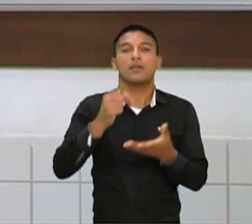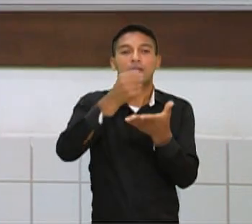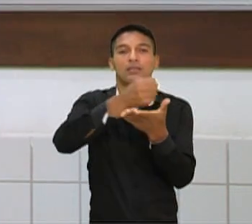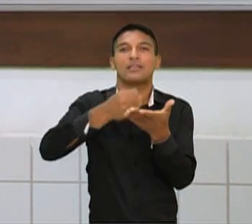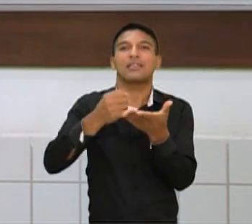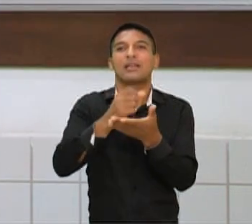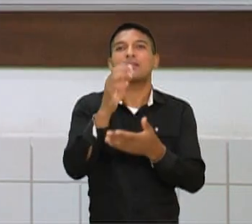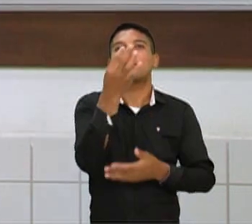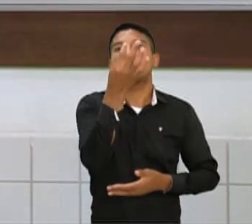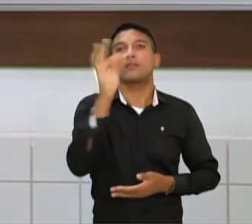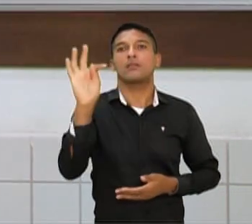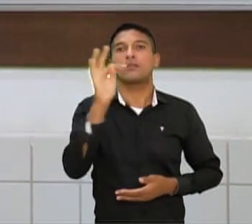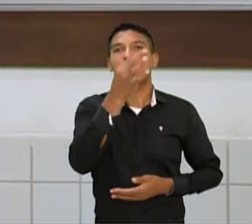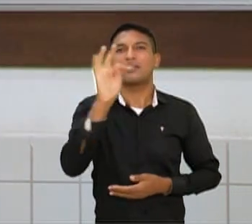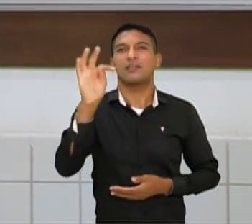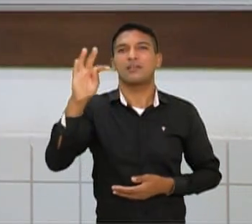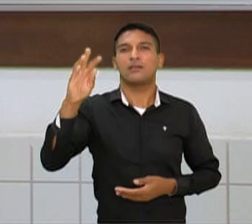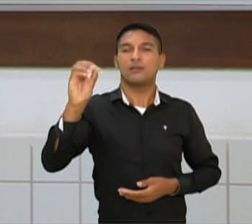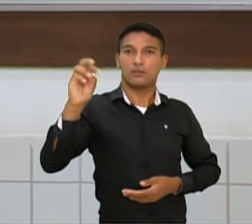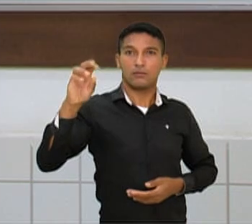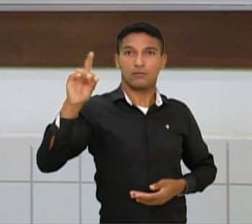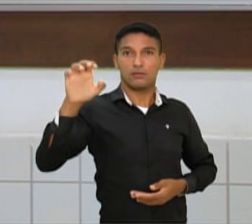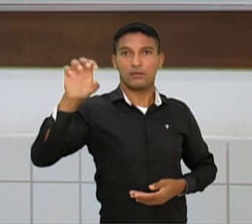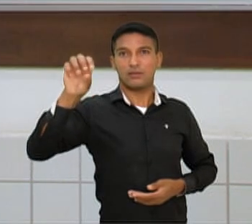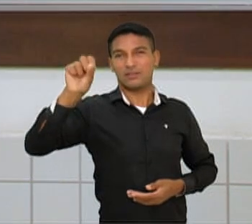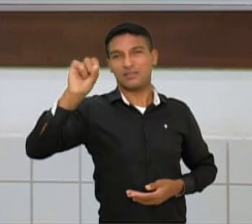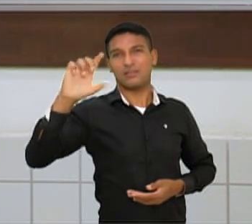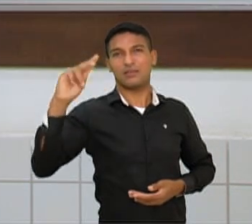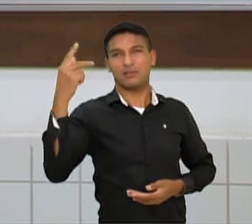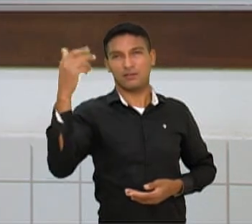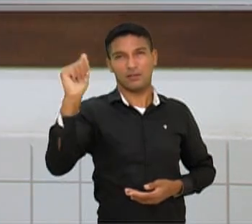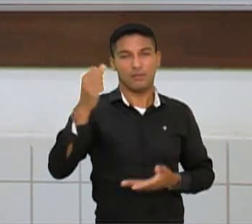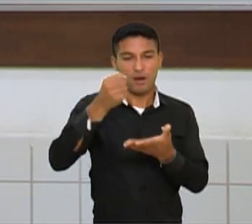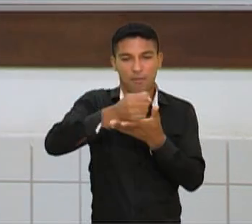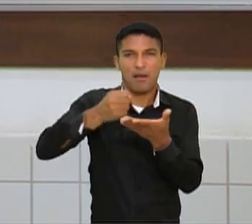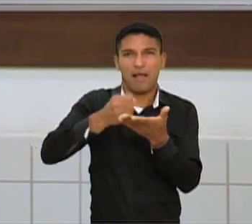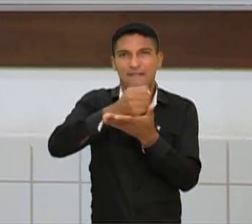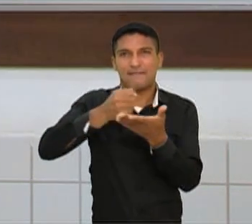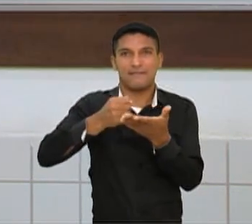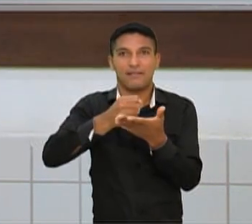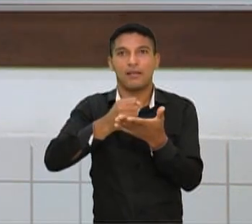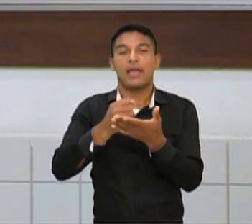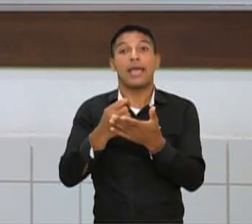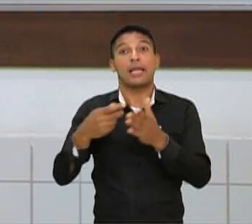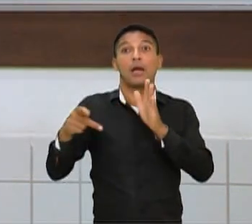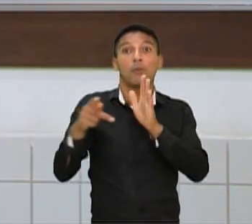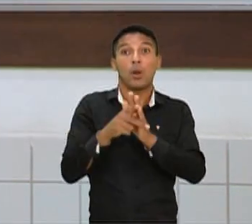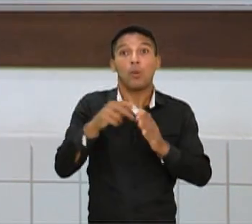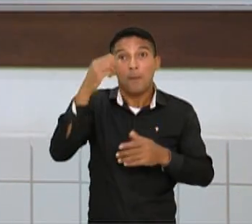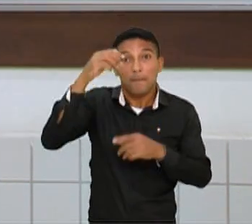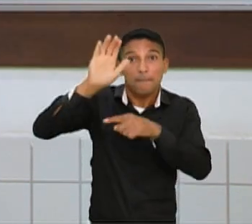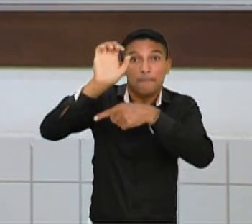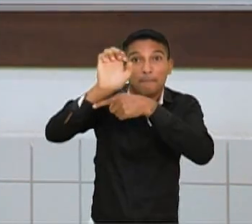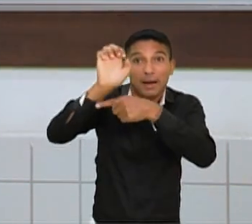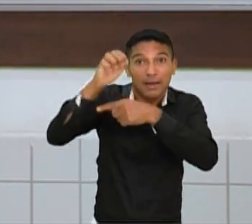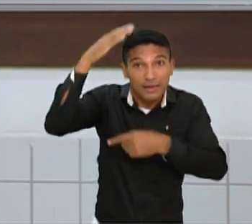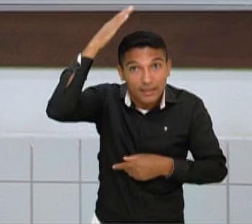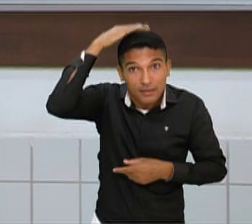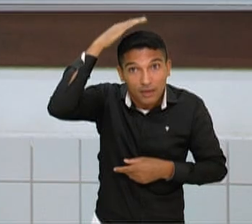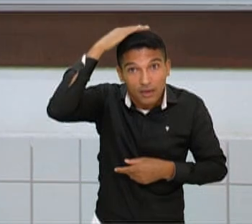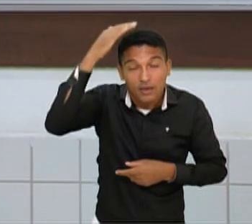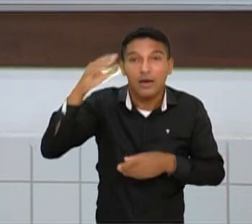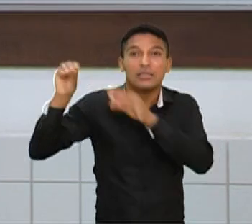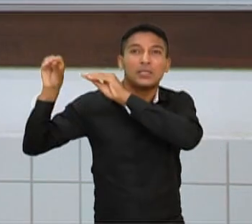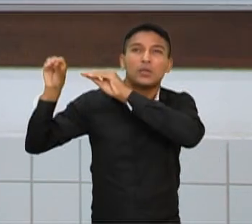Tordesilhas extremamente forte e a maior parte do estado do Paraná sendo propriedade espanhola, que não perdeu tempo e